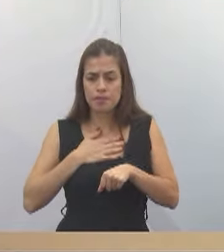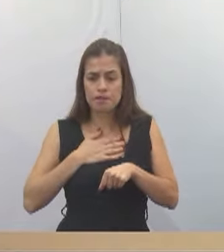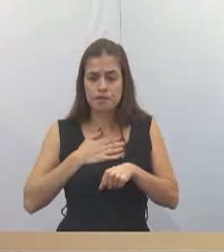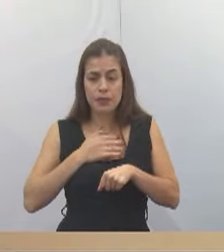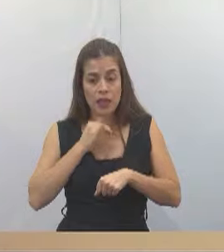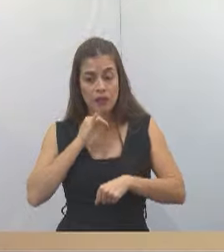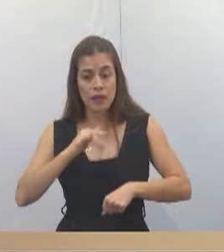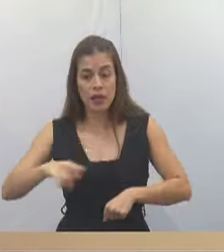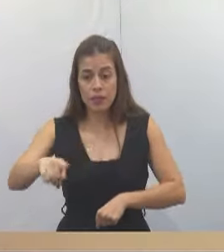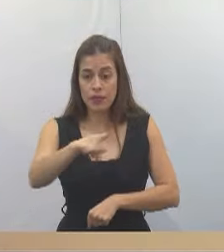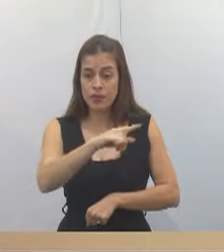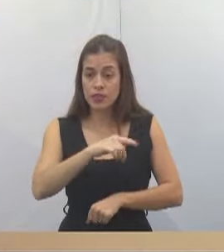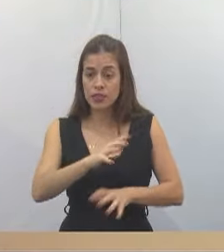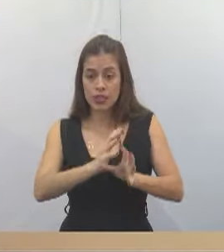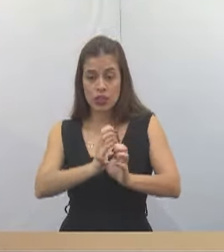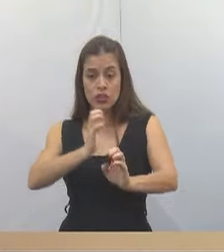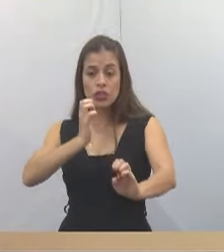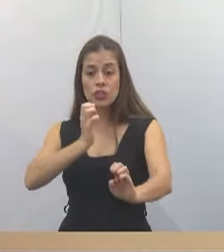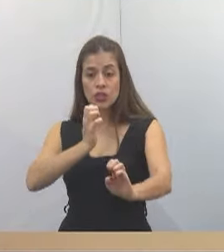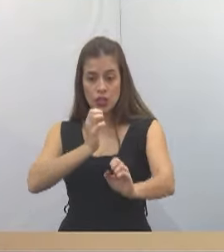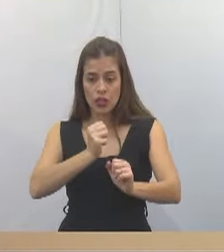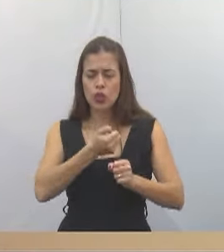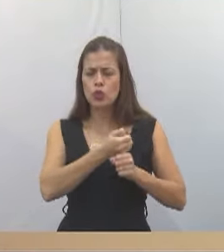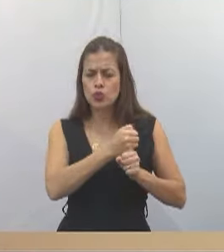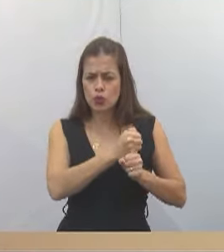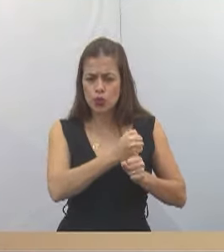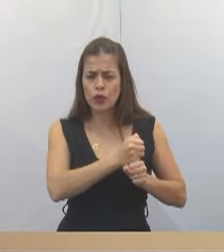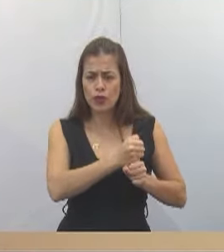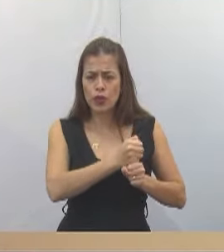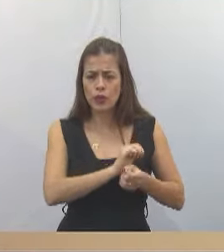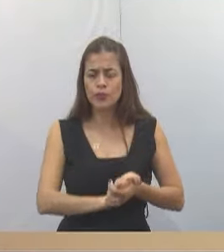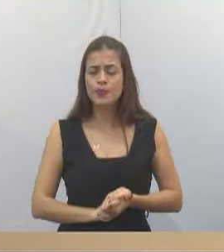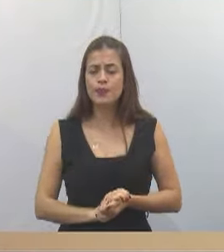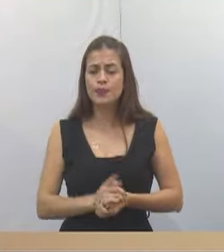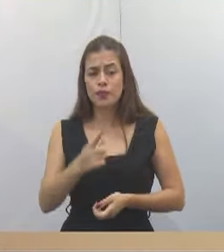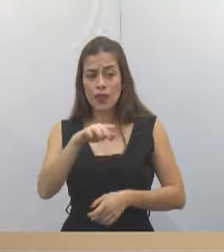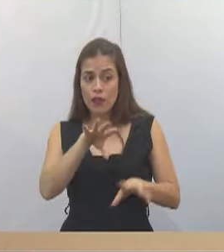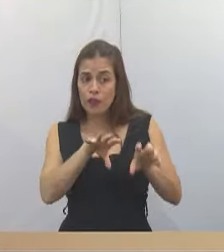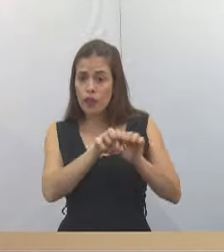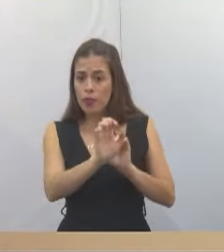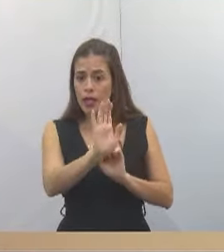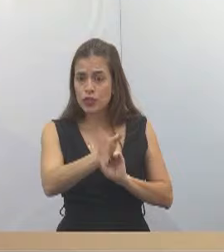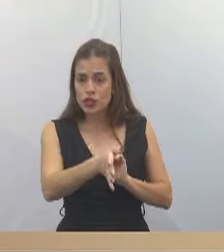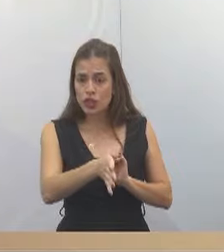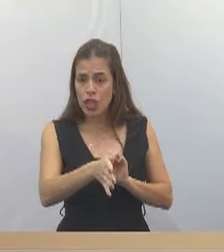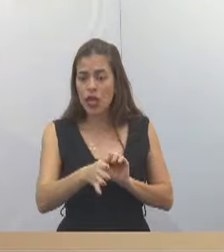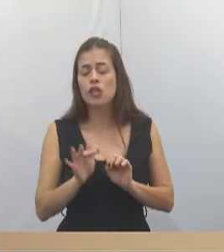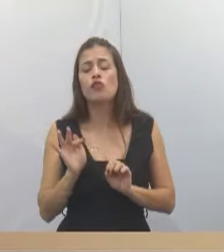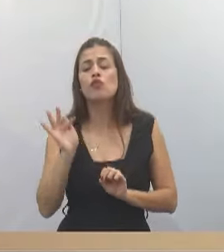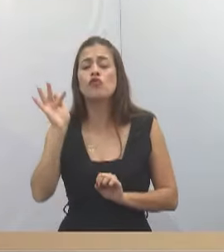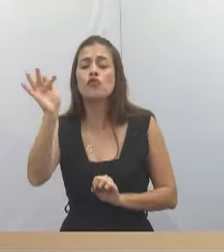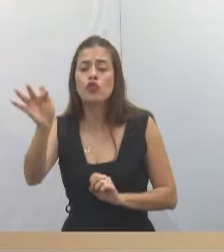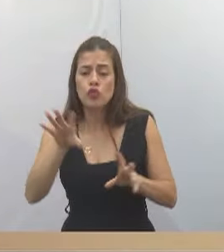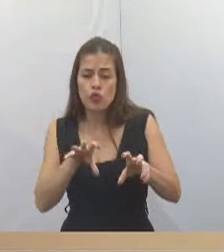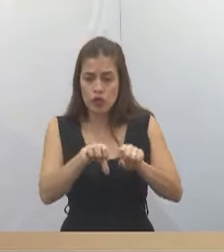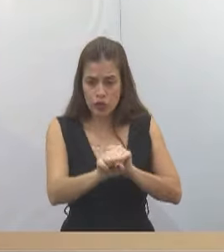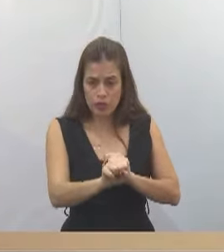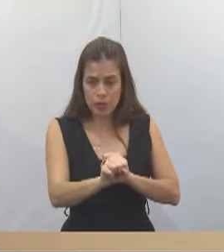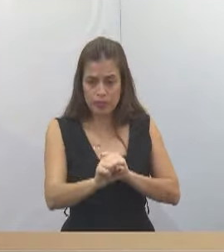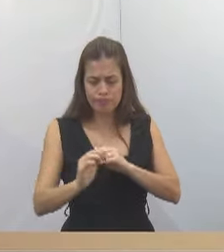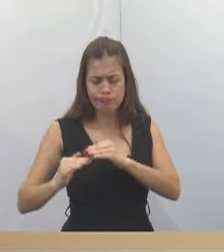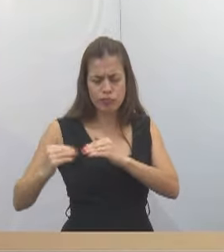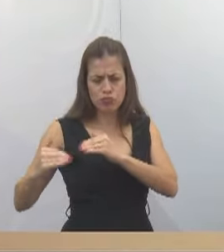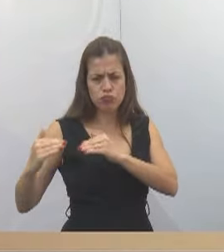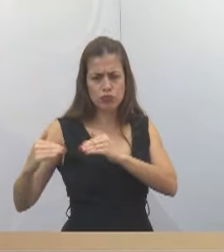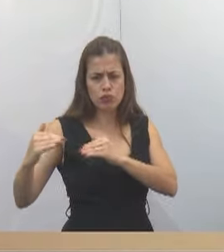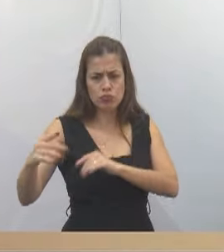vocês, engenheiros da construção civil, vocês que já são formados e vocês que vão se formar. Daqui para frente,